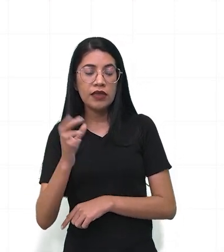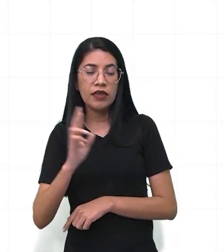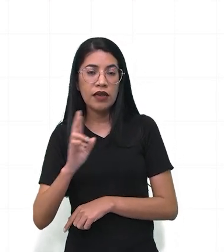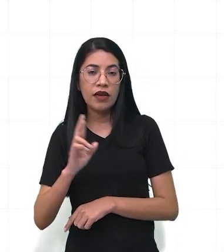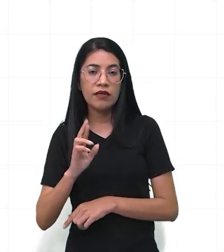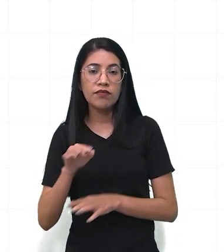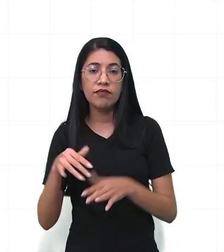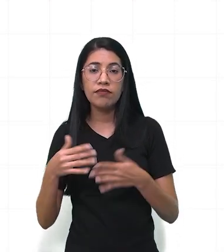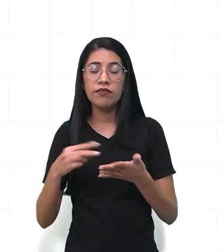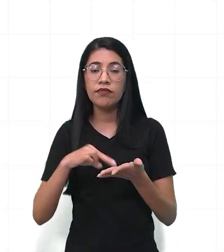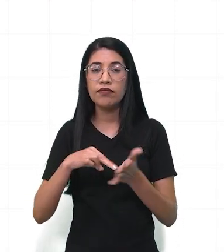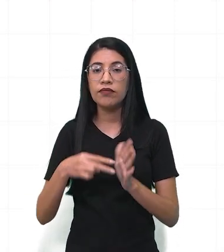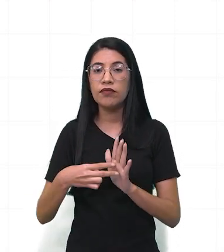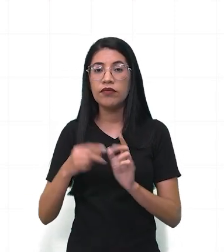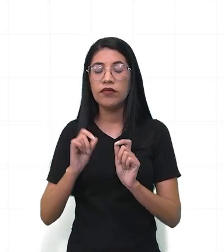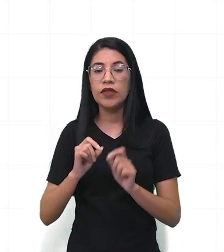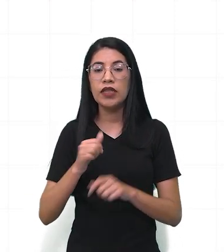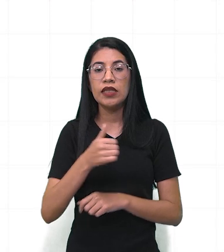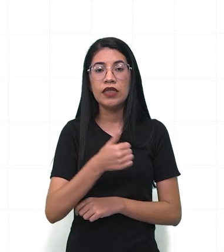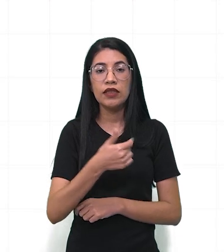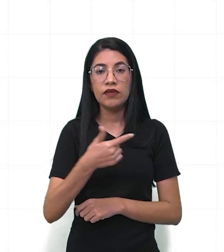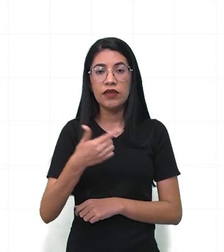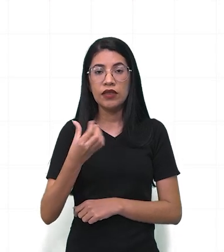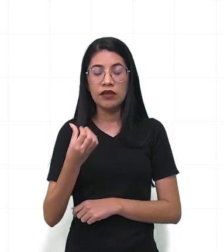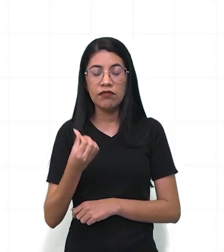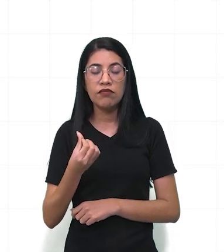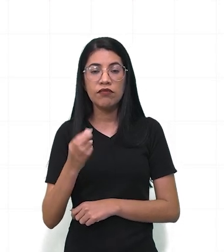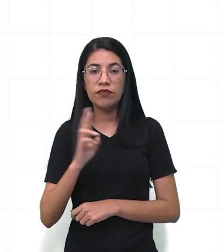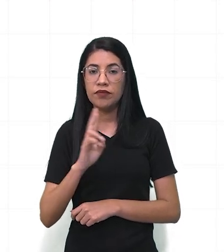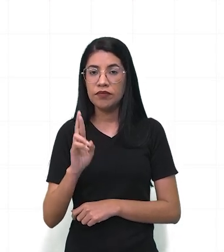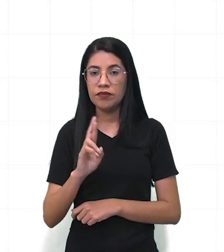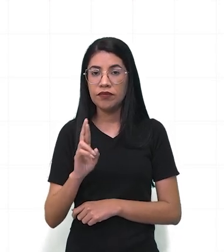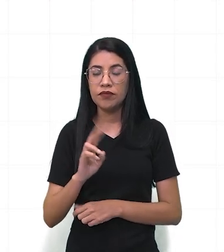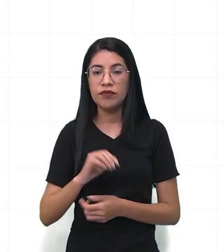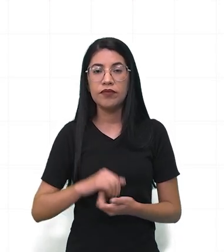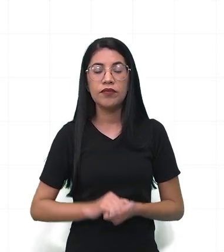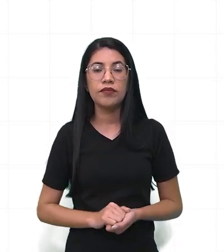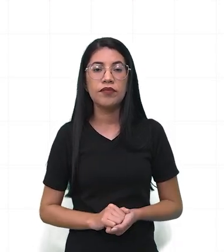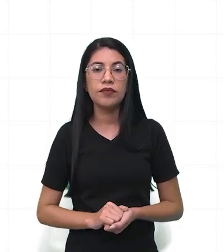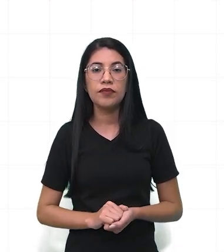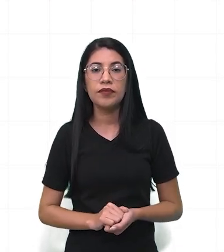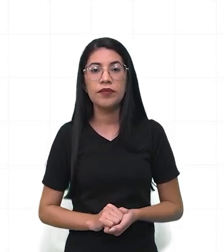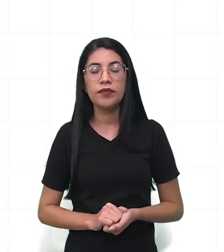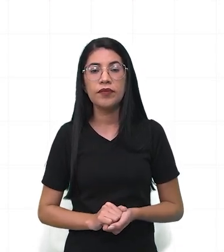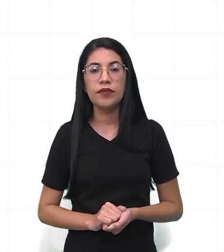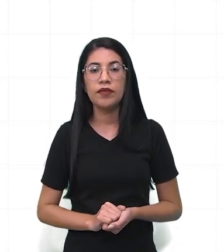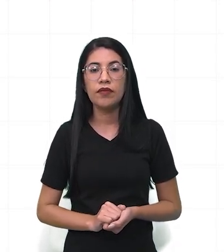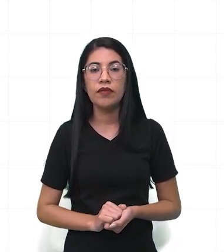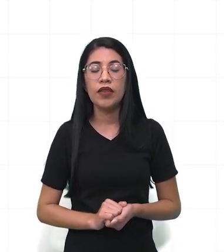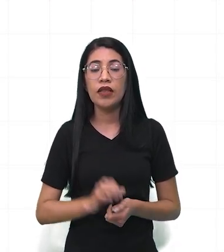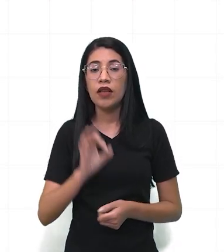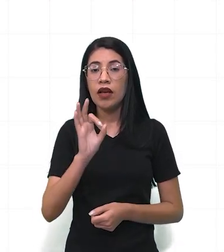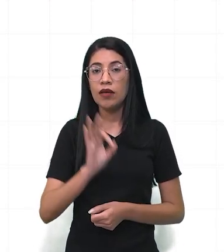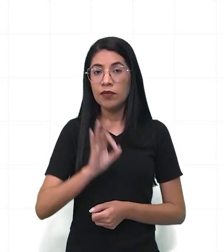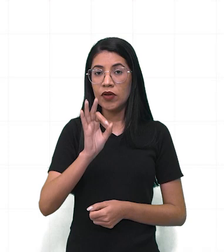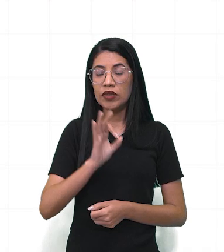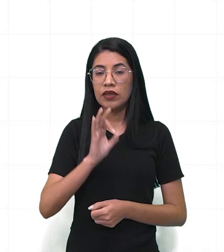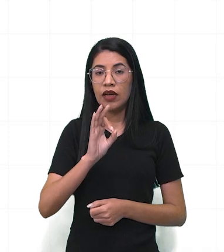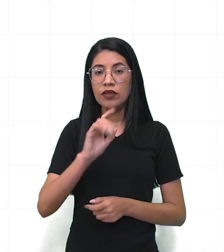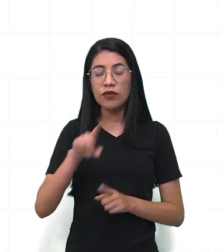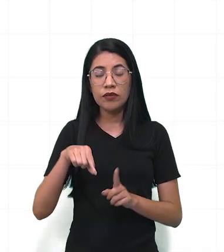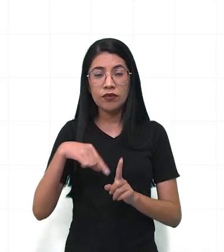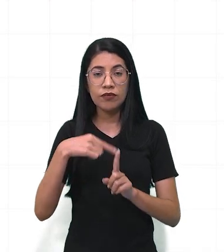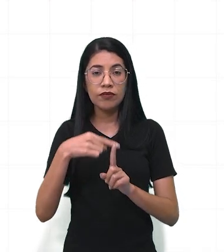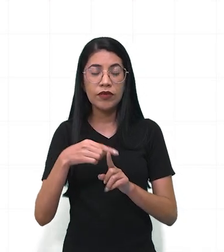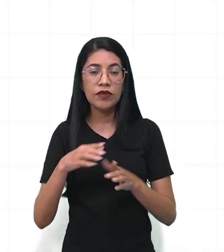quanto? R$126, certo? Qual a porcentagem do aumento? E aí você pode fazer